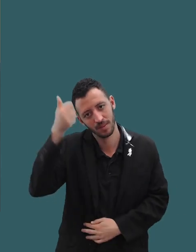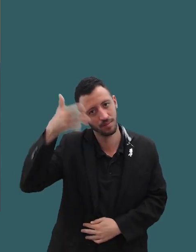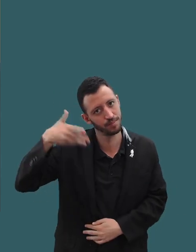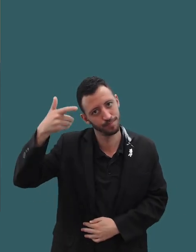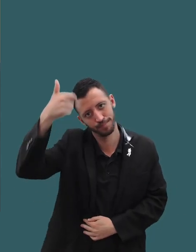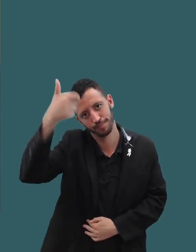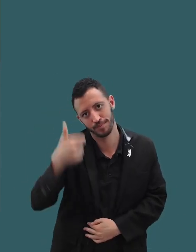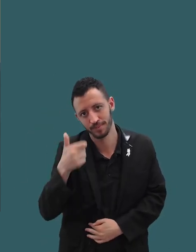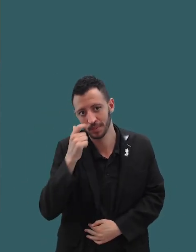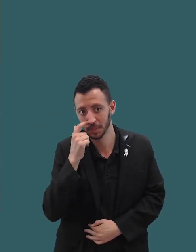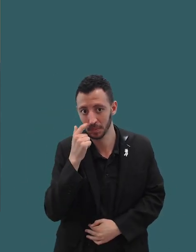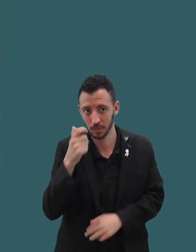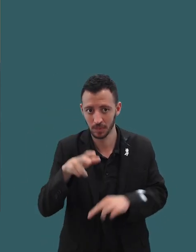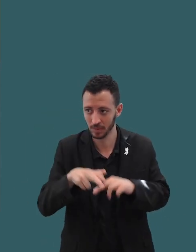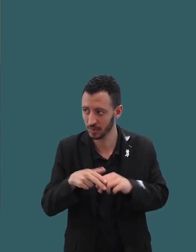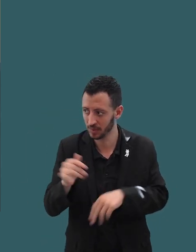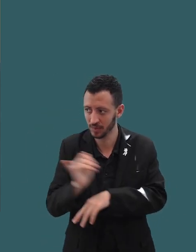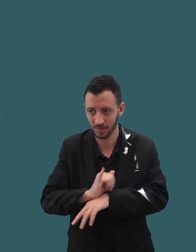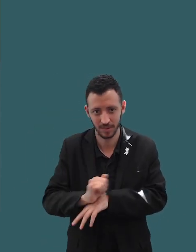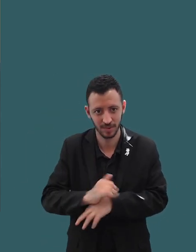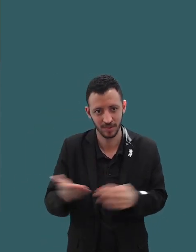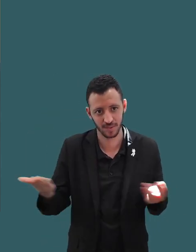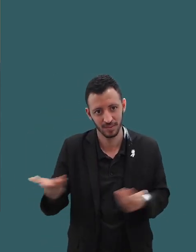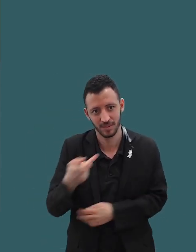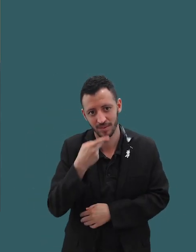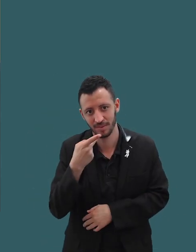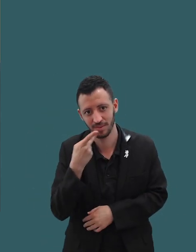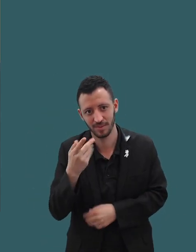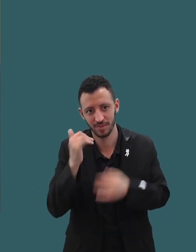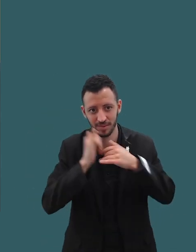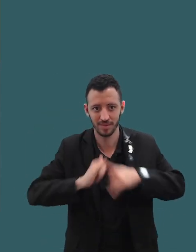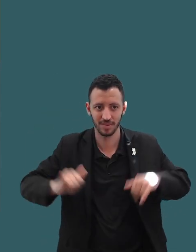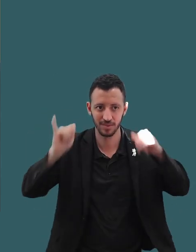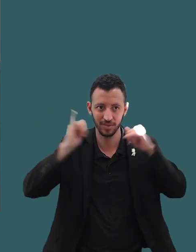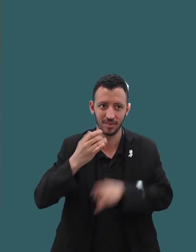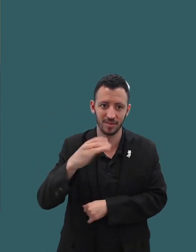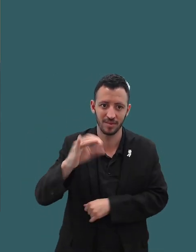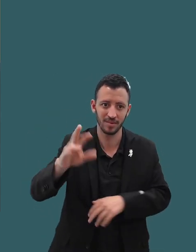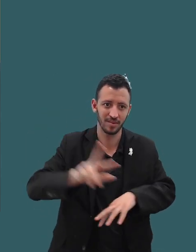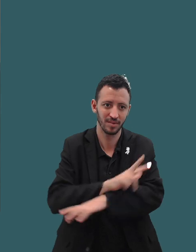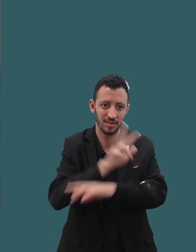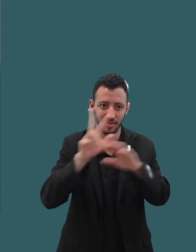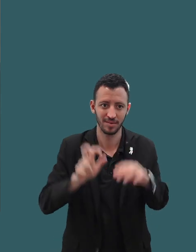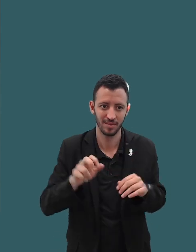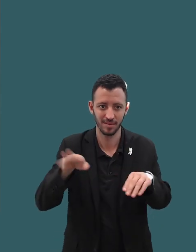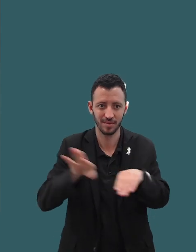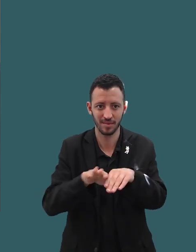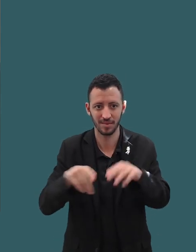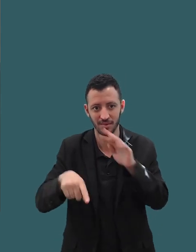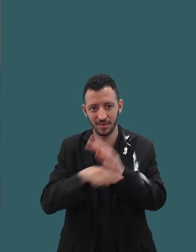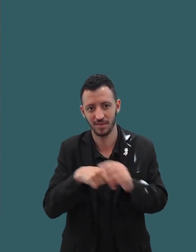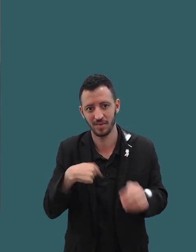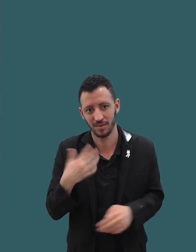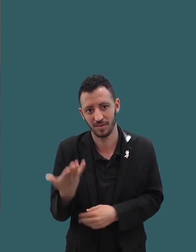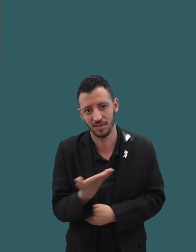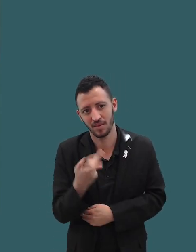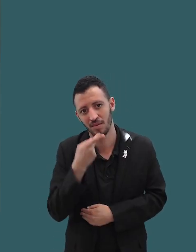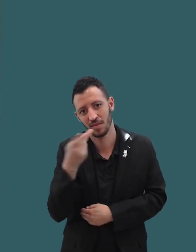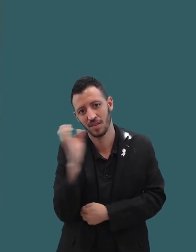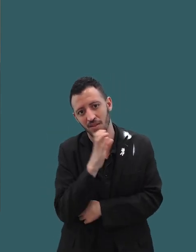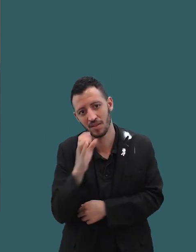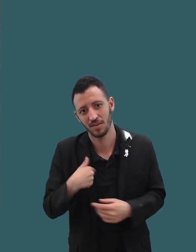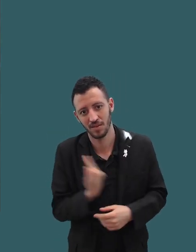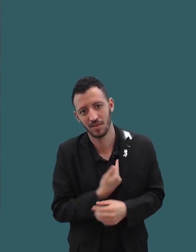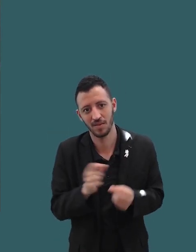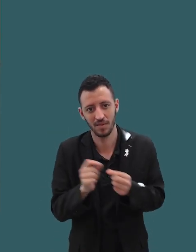da audiodescrição. Pulei tudo, pulei inclusive o nome da mesa, gente, é divulgação científica em tempos de negacionismo, também pulei essa parte devido à pressa.